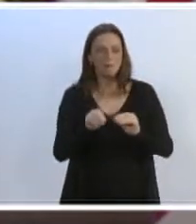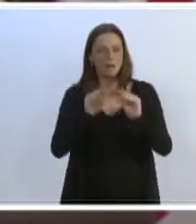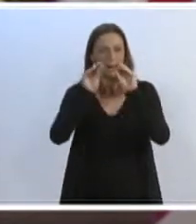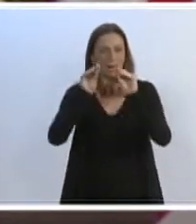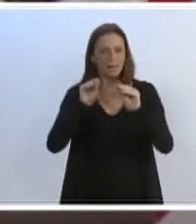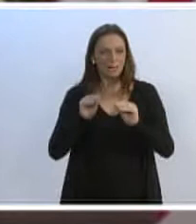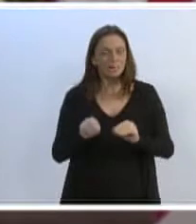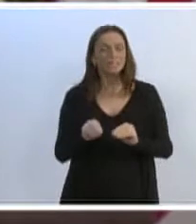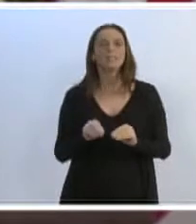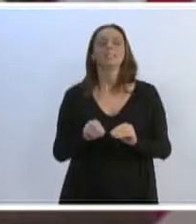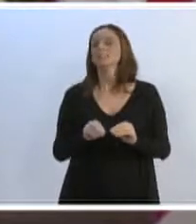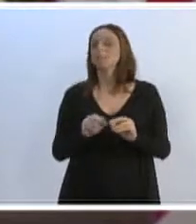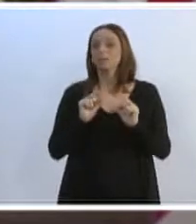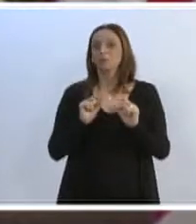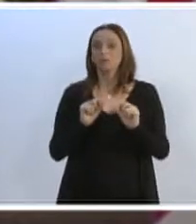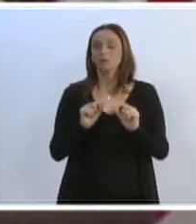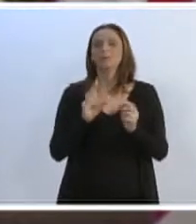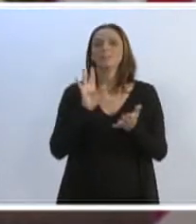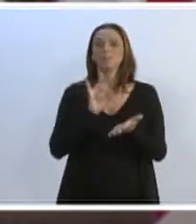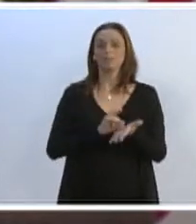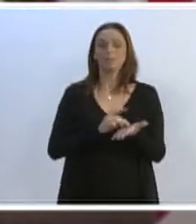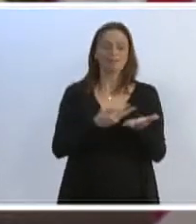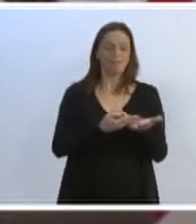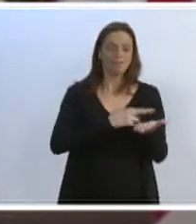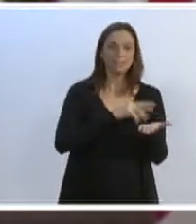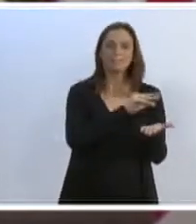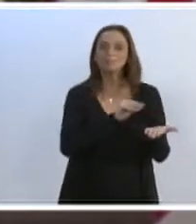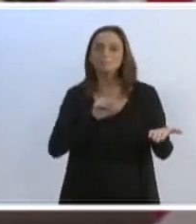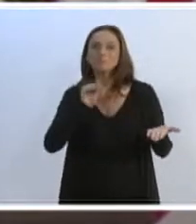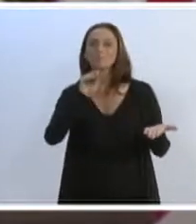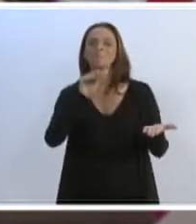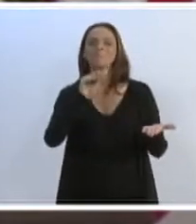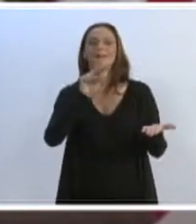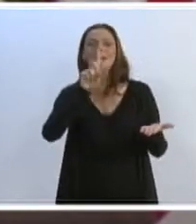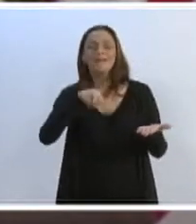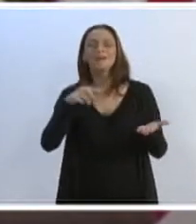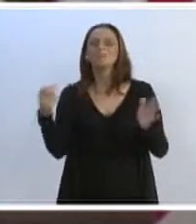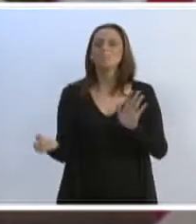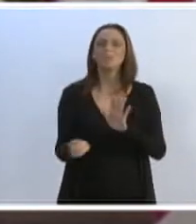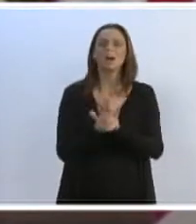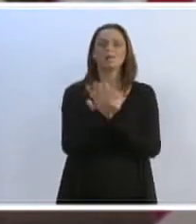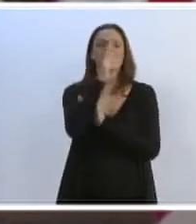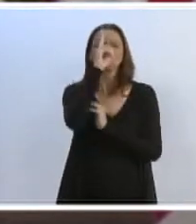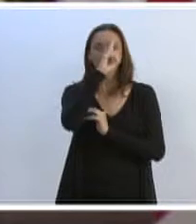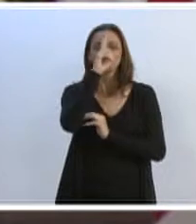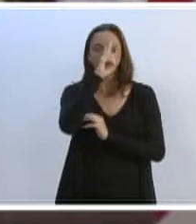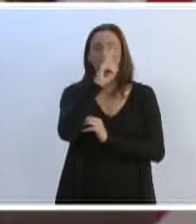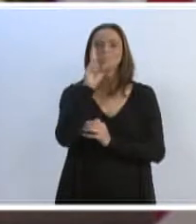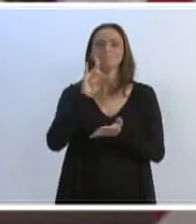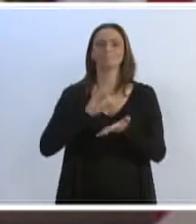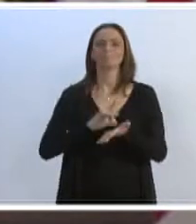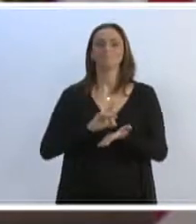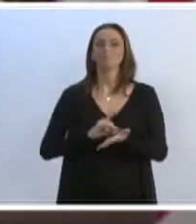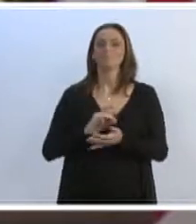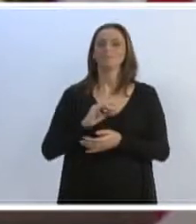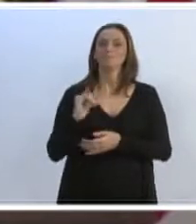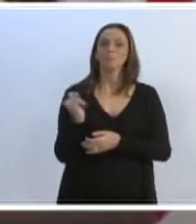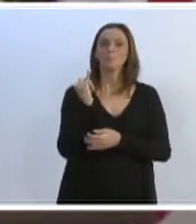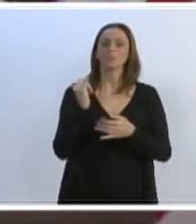no país, fato que precisa ser muito divulgado. Merecem o melhor dos elogios pelo